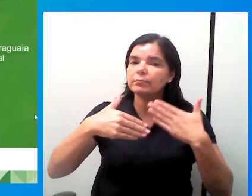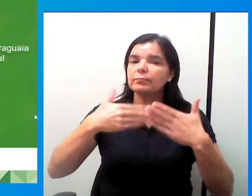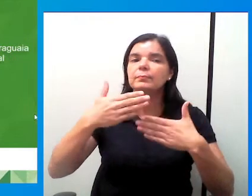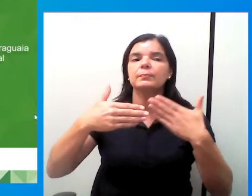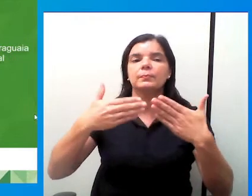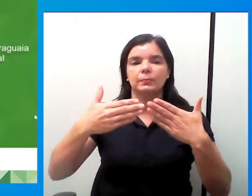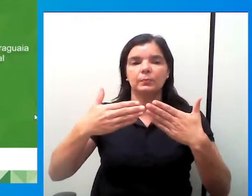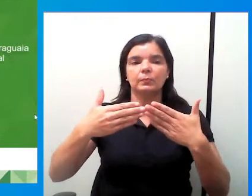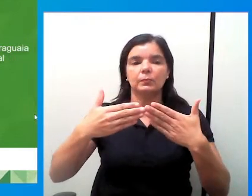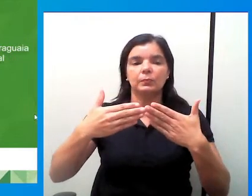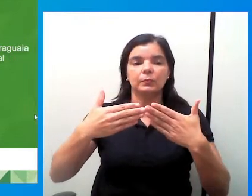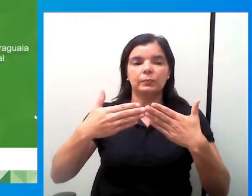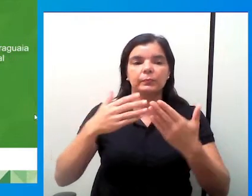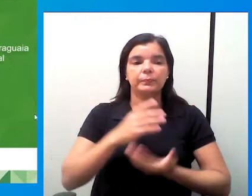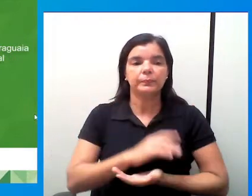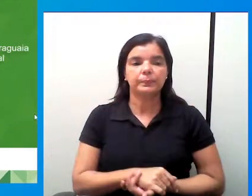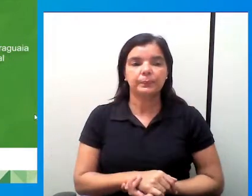extensão.